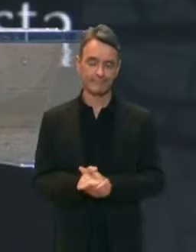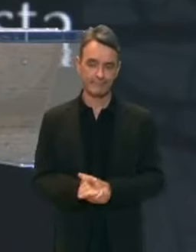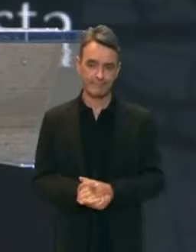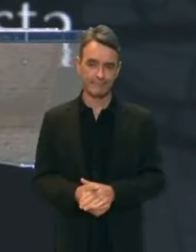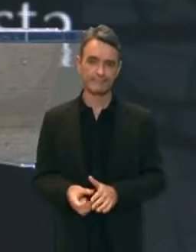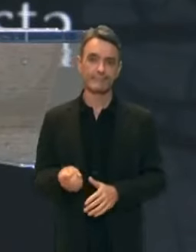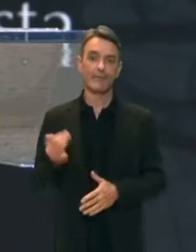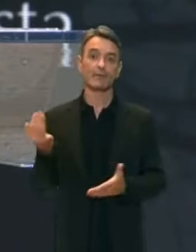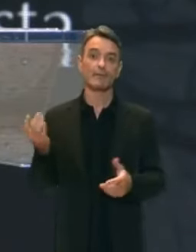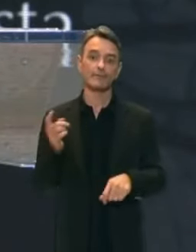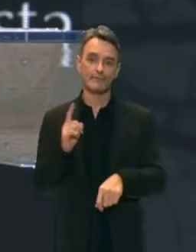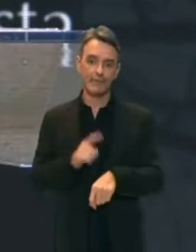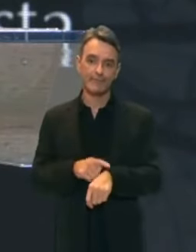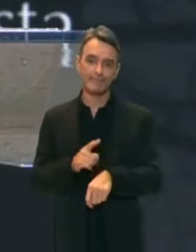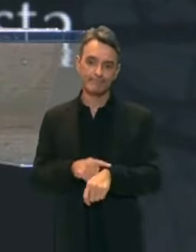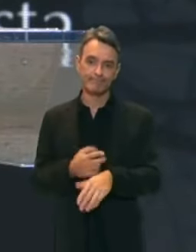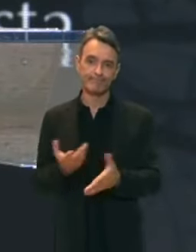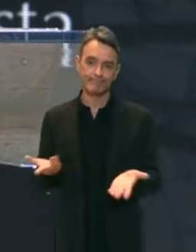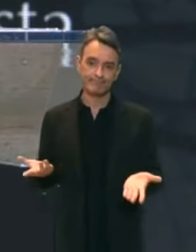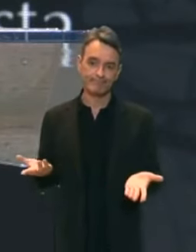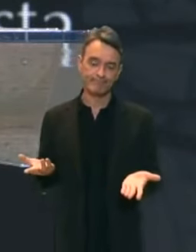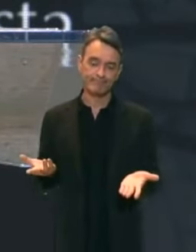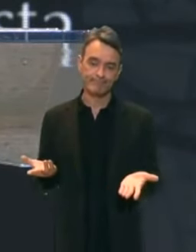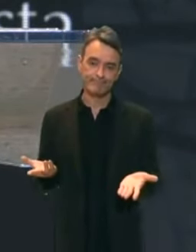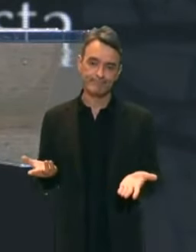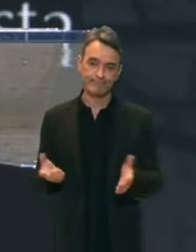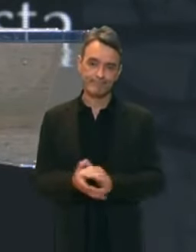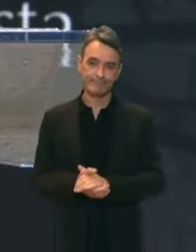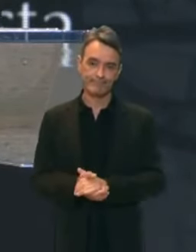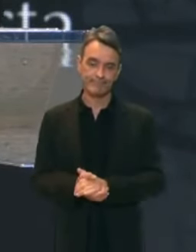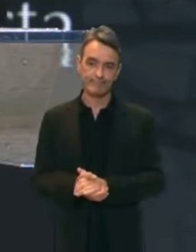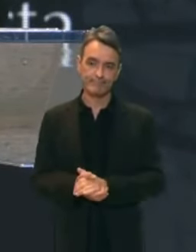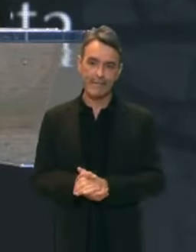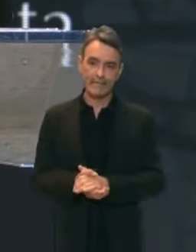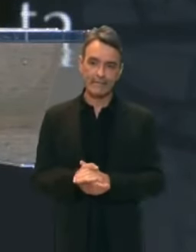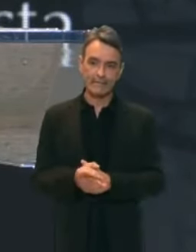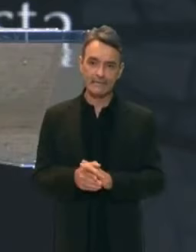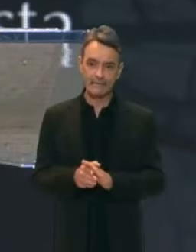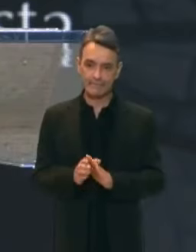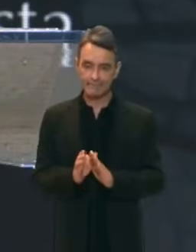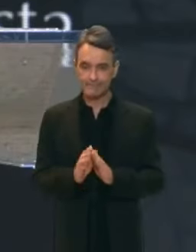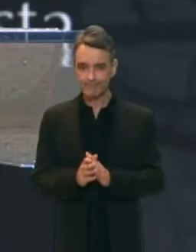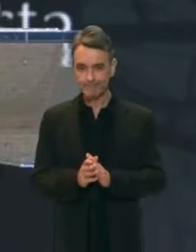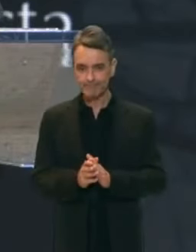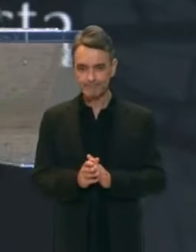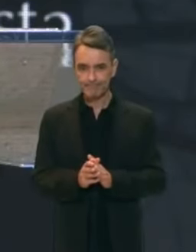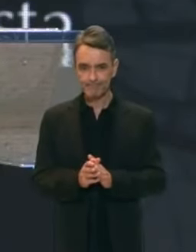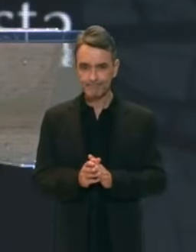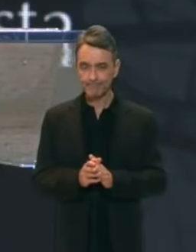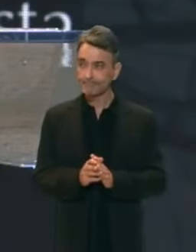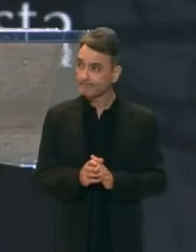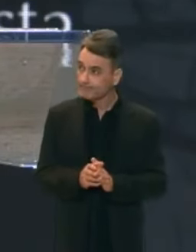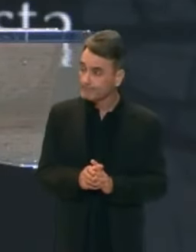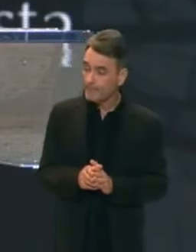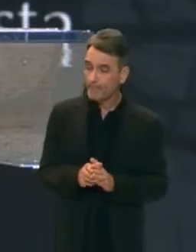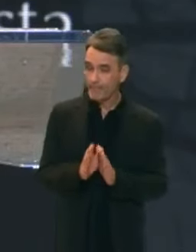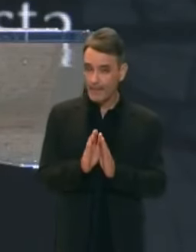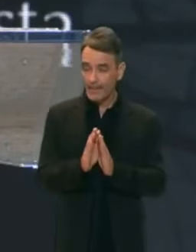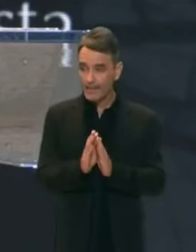Quanto tempo você tem dedicado para ouvir a voz da